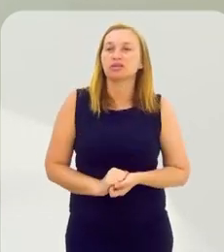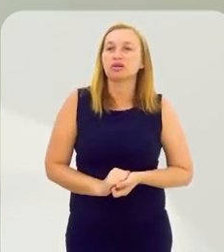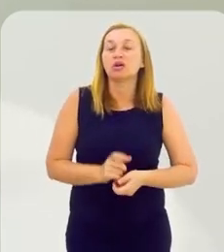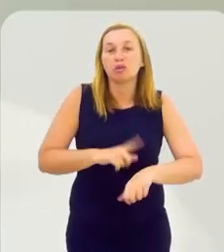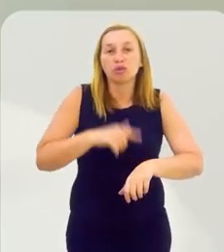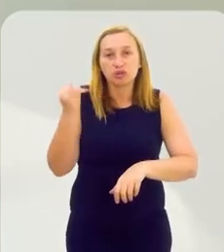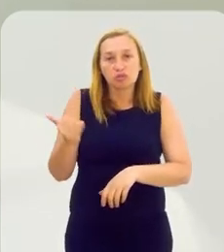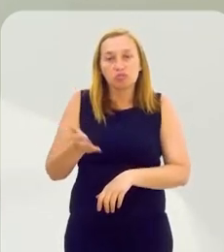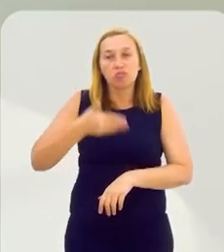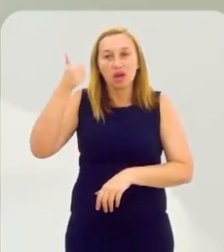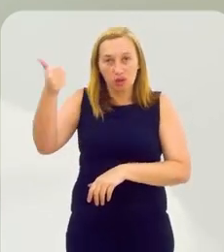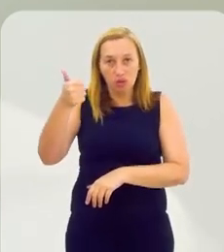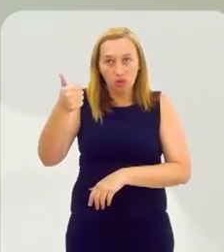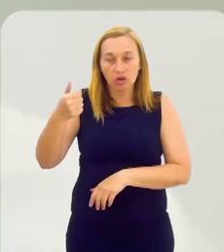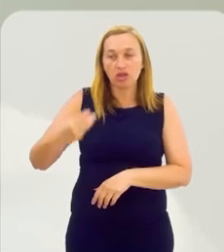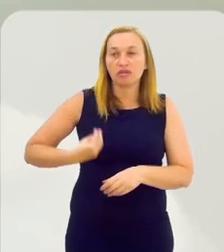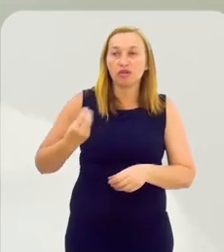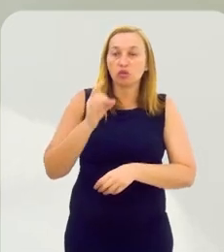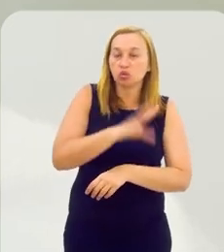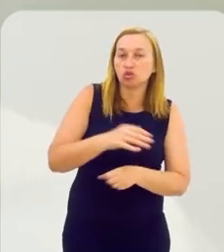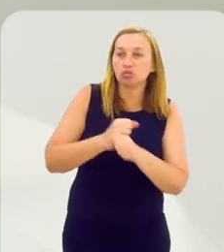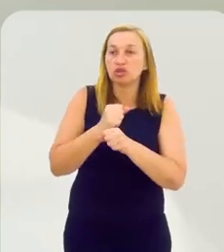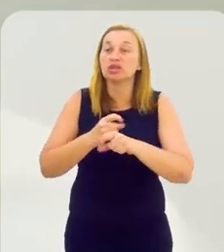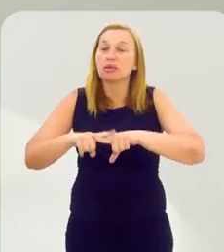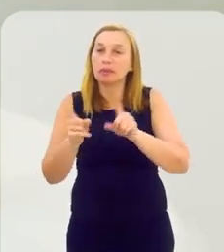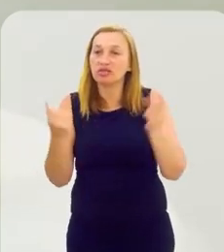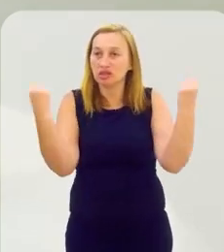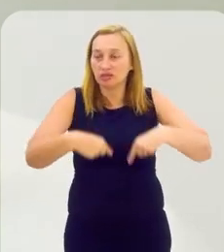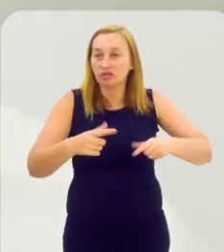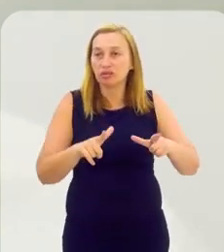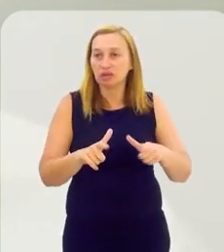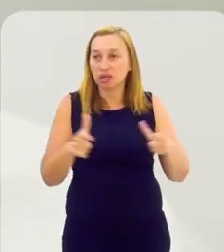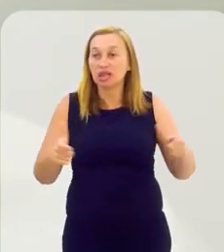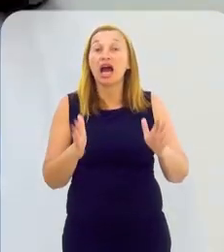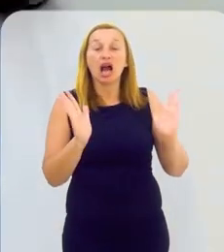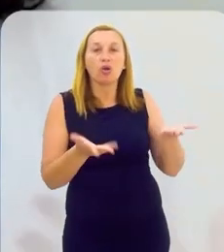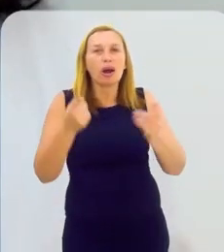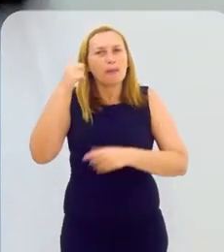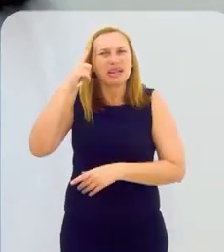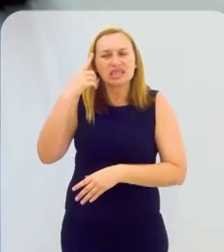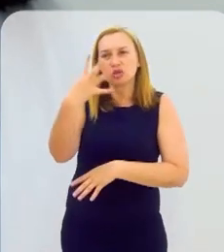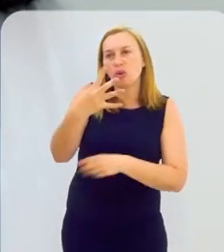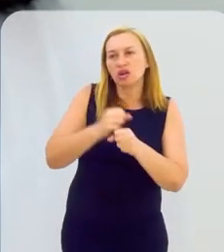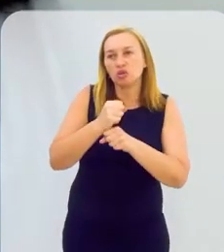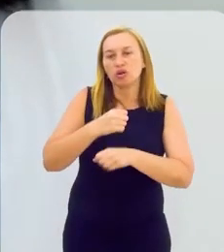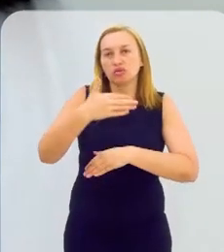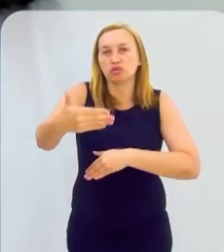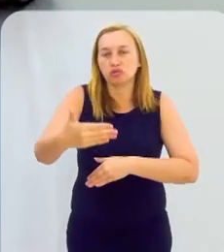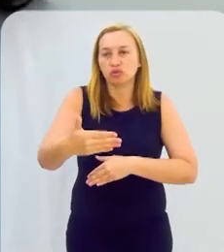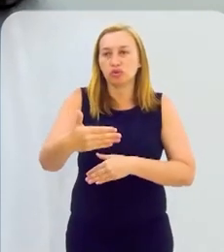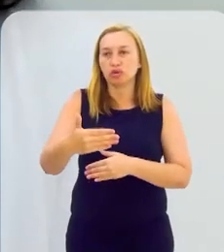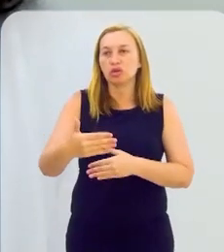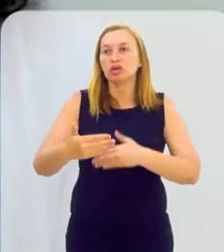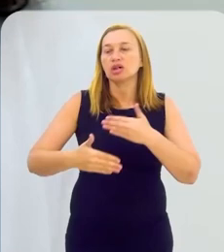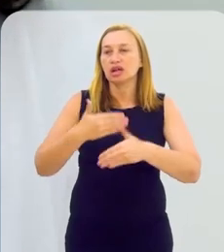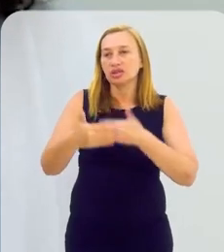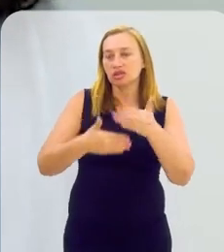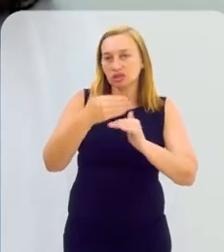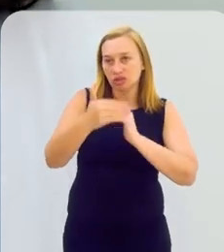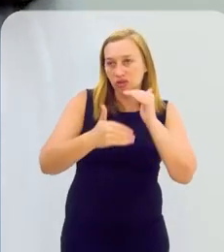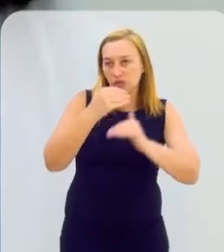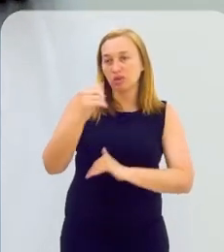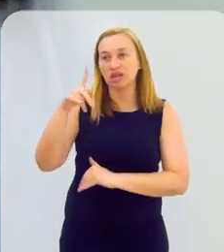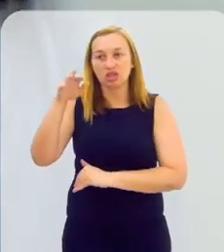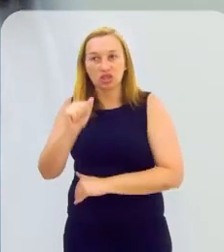momento melhor do que a gente passou nos últimos anos, porém ainda tinha um grande desafio. Agora, pensando nos próximos 4 anos e na agenda de desenvolvimento